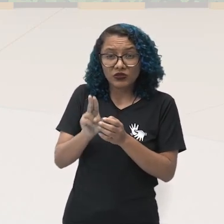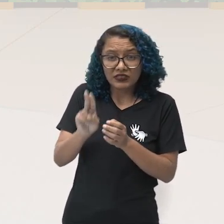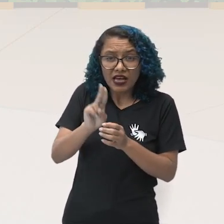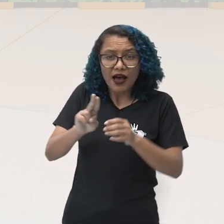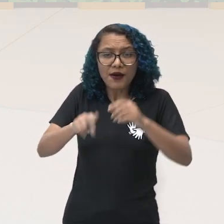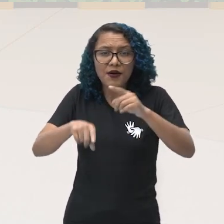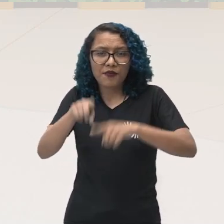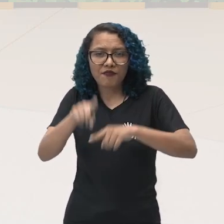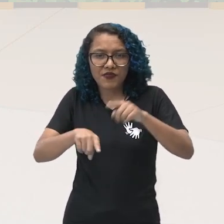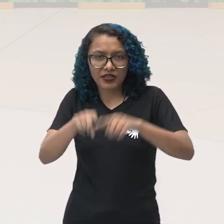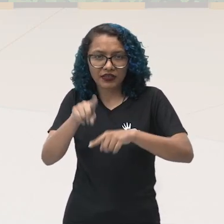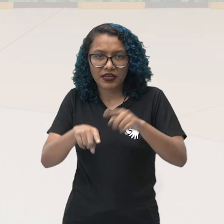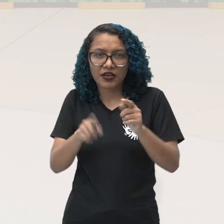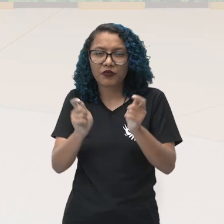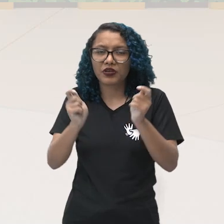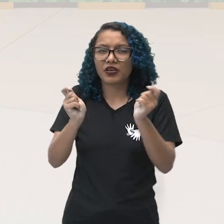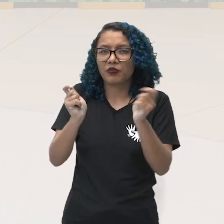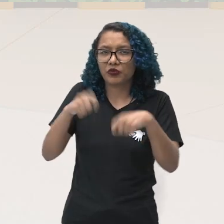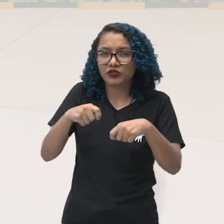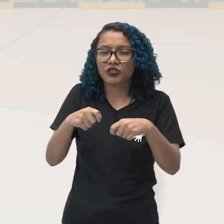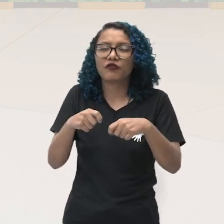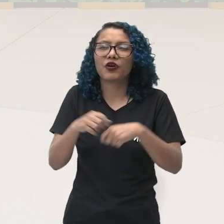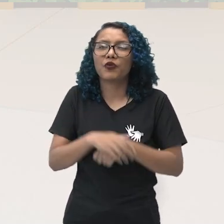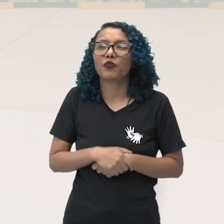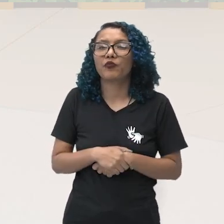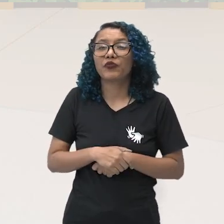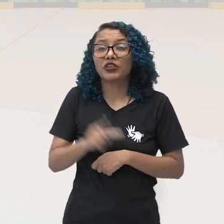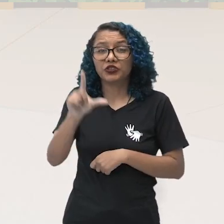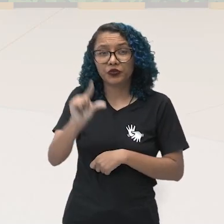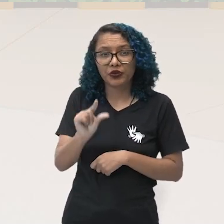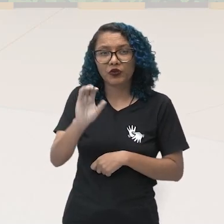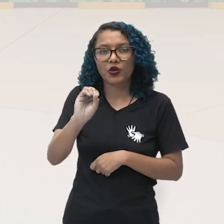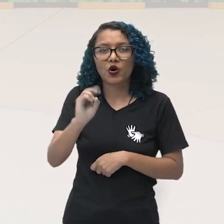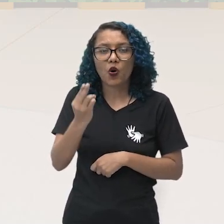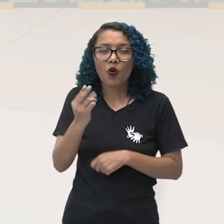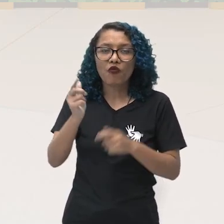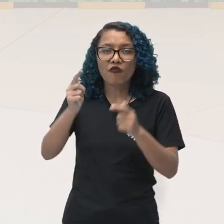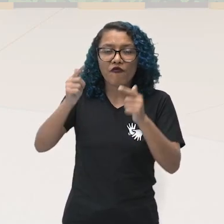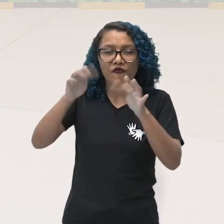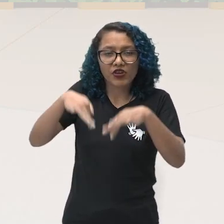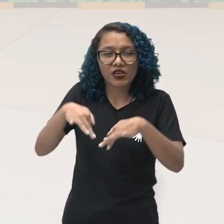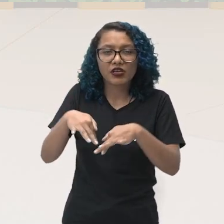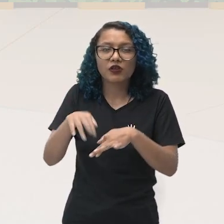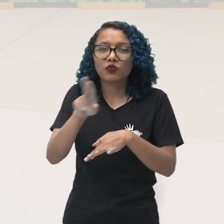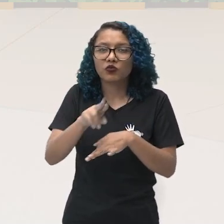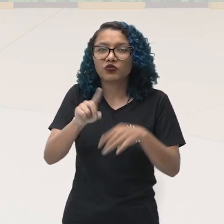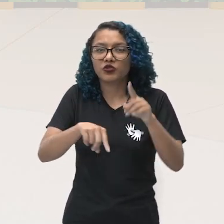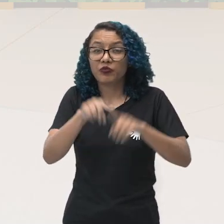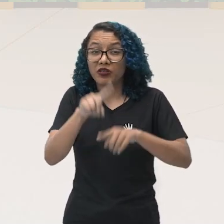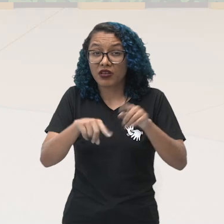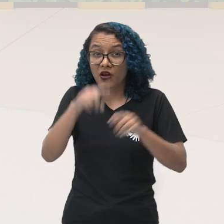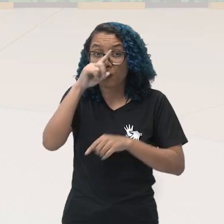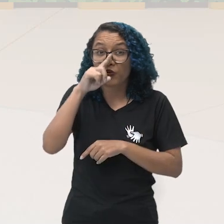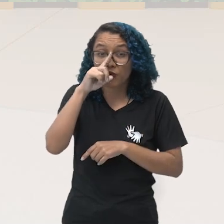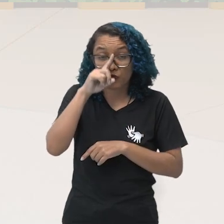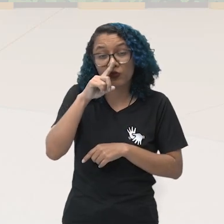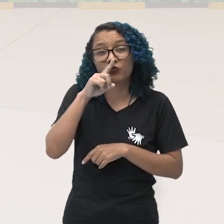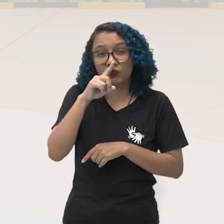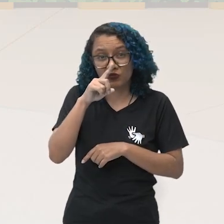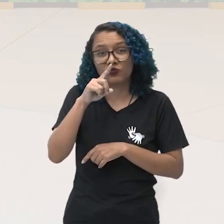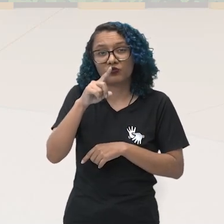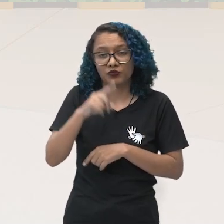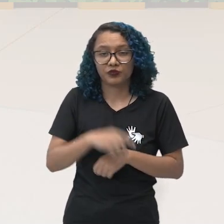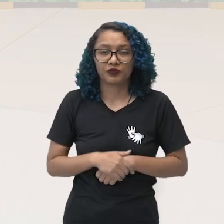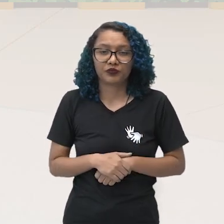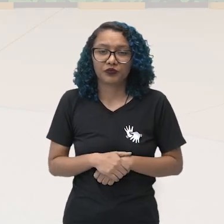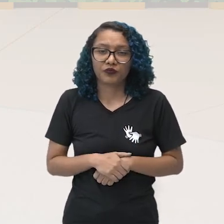que reduzam ou eliminam o uso e a geração de substâncias perigosas, tá? Então